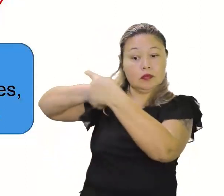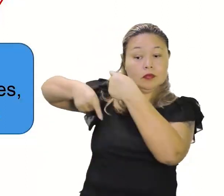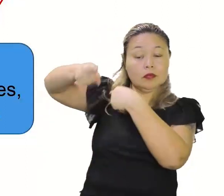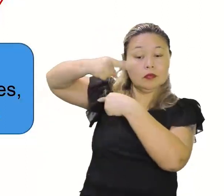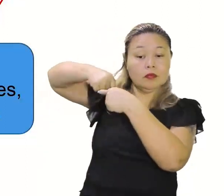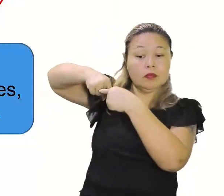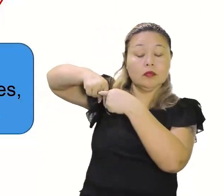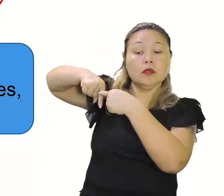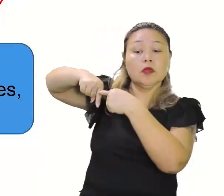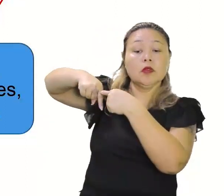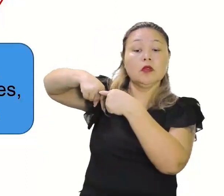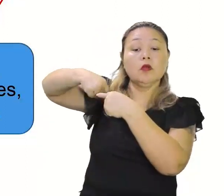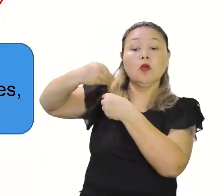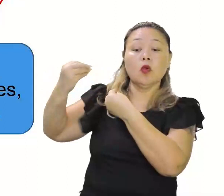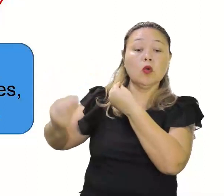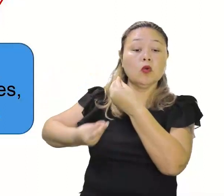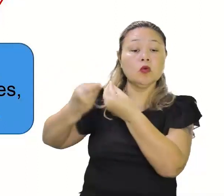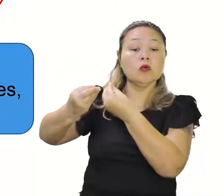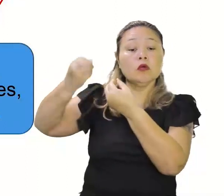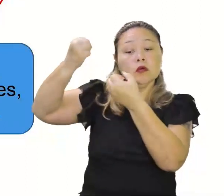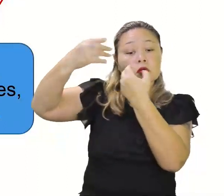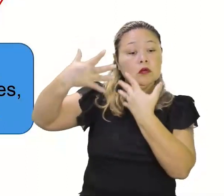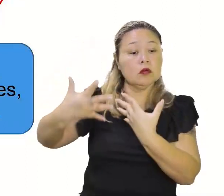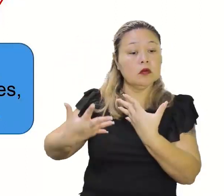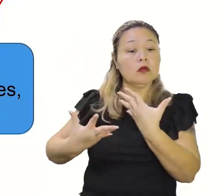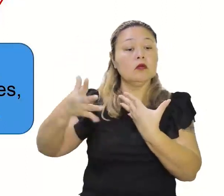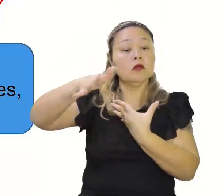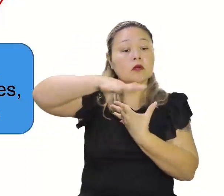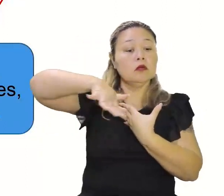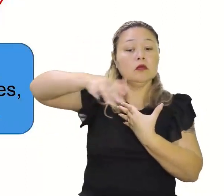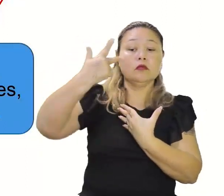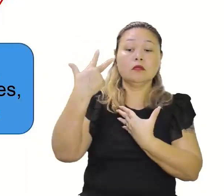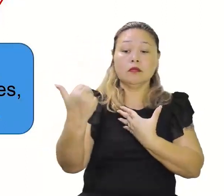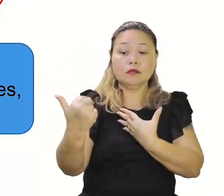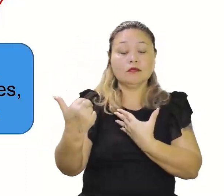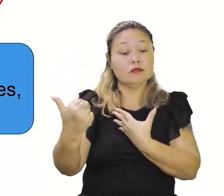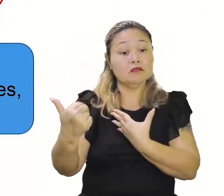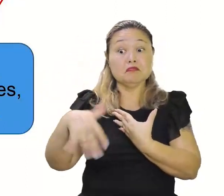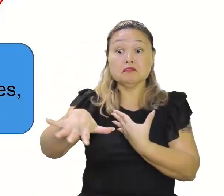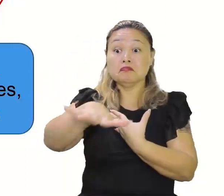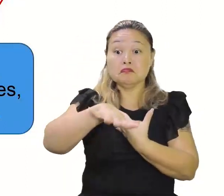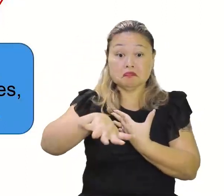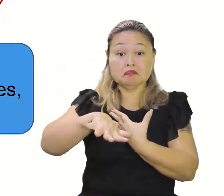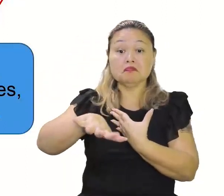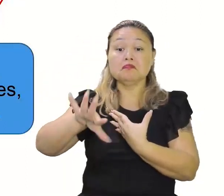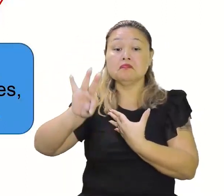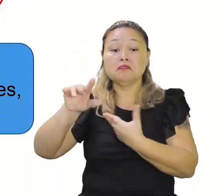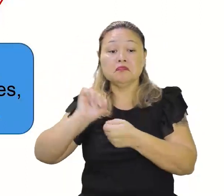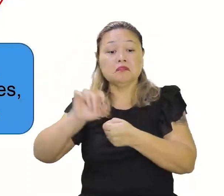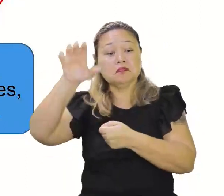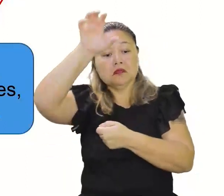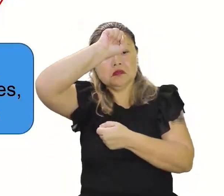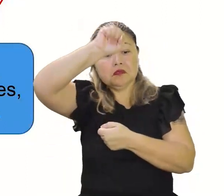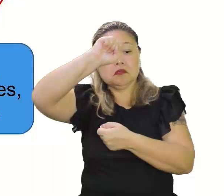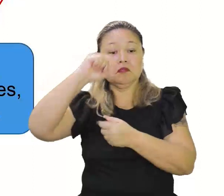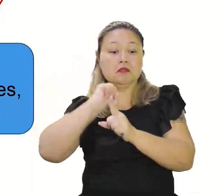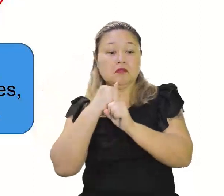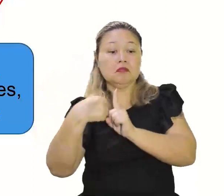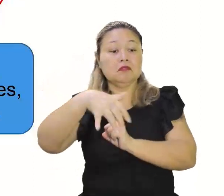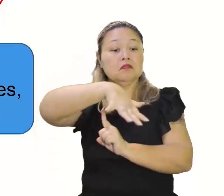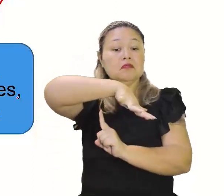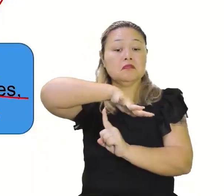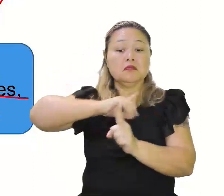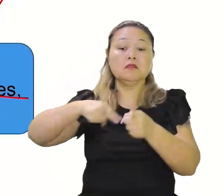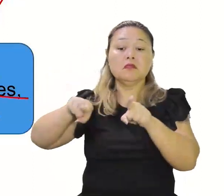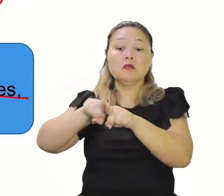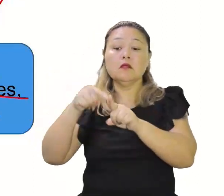claro. Quer ver? É um modo de explicar o ambiente natural. É o estilo de aprender o social? Também